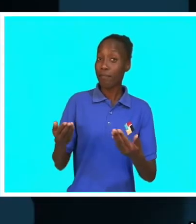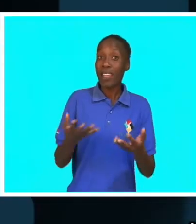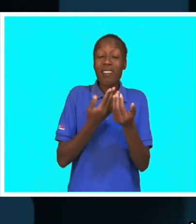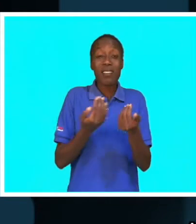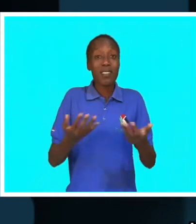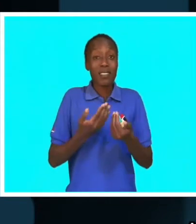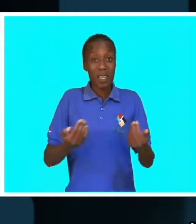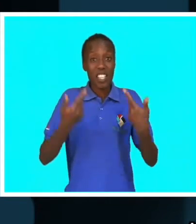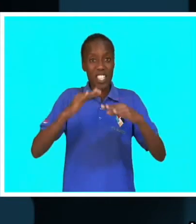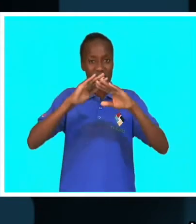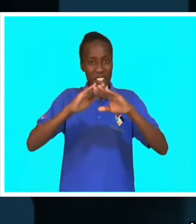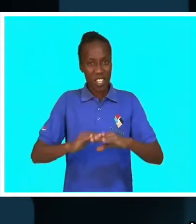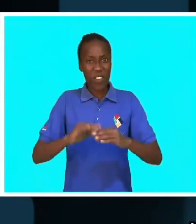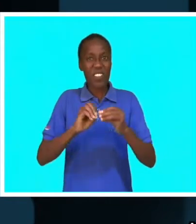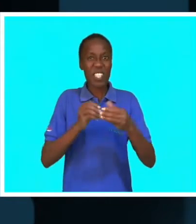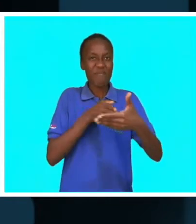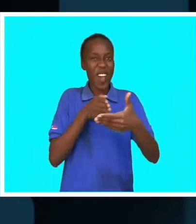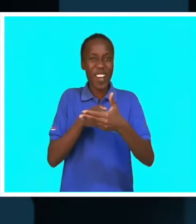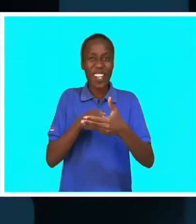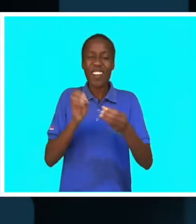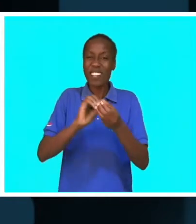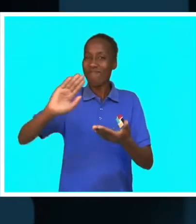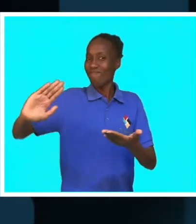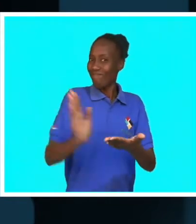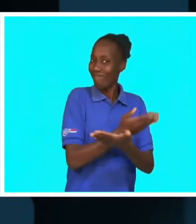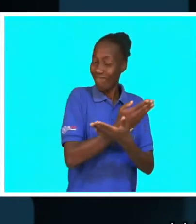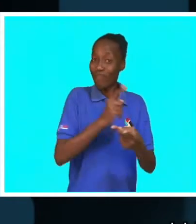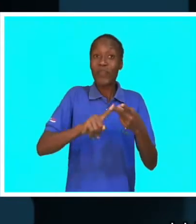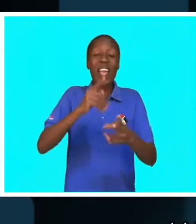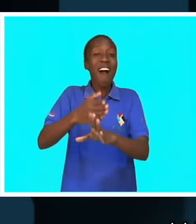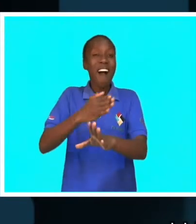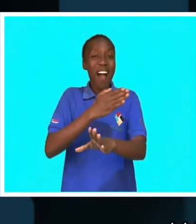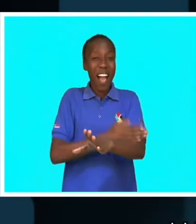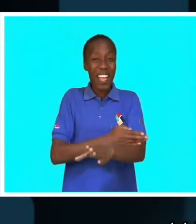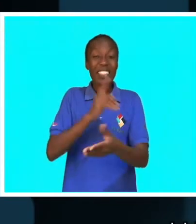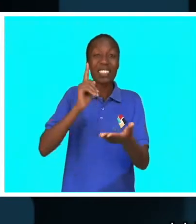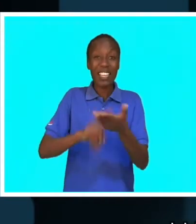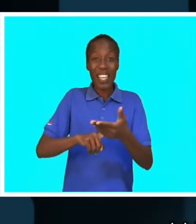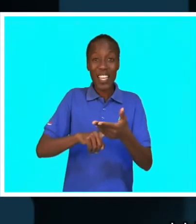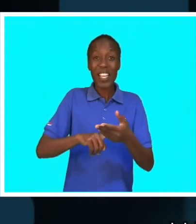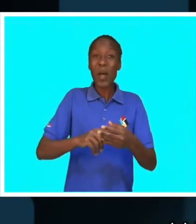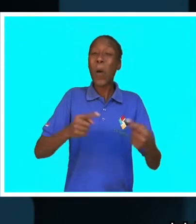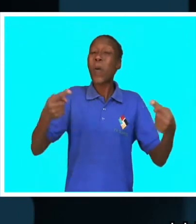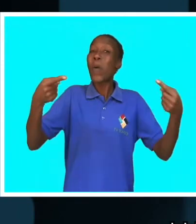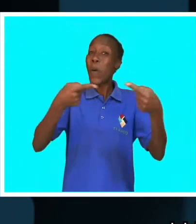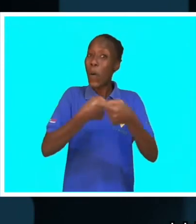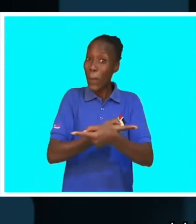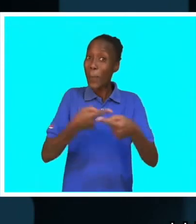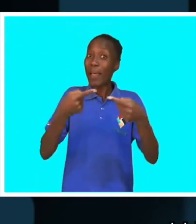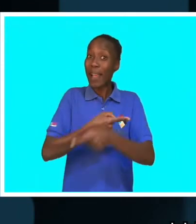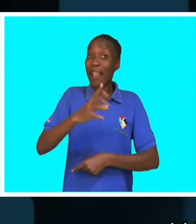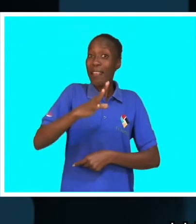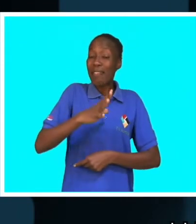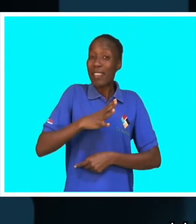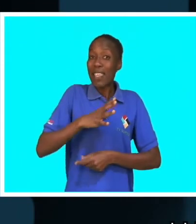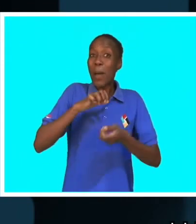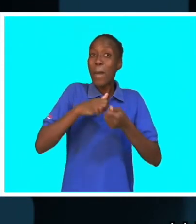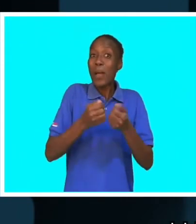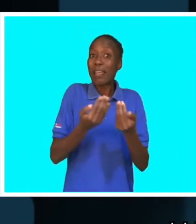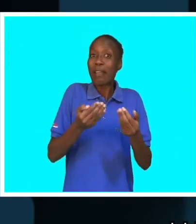as crianças já estão a quebrar essa barreira. Inicialmente, era muito complicado. Havia alguma